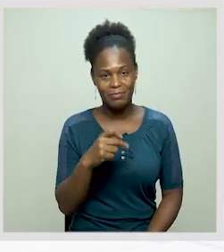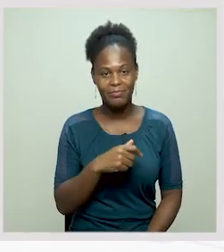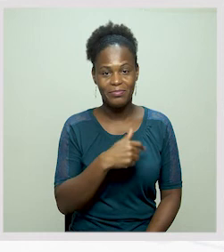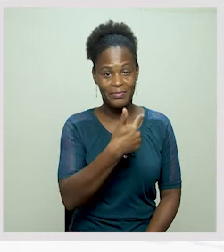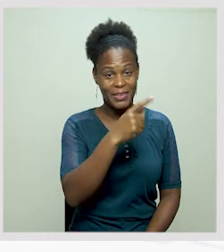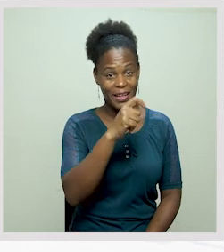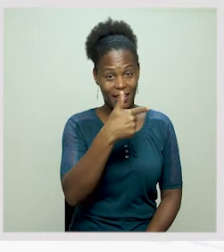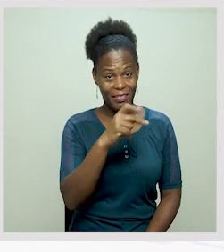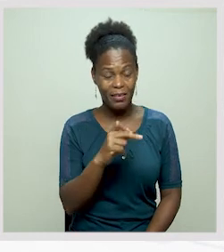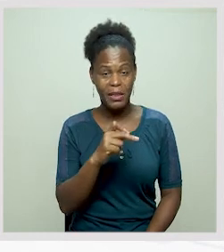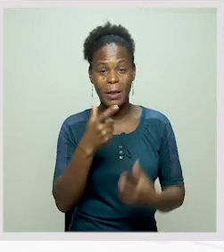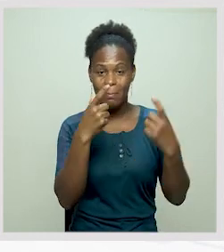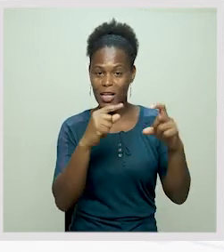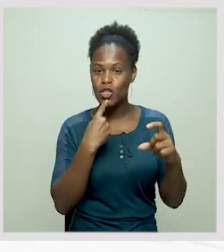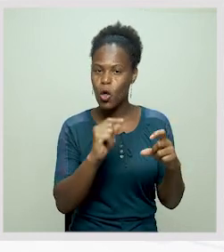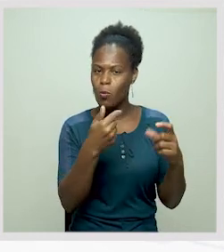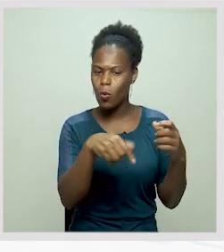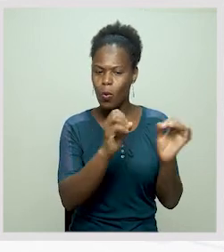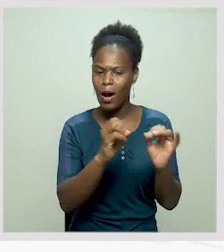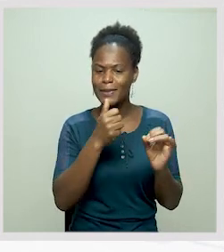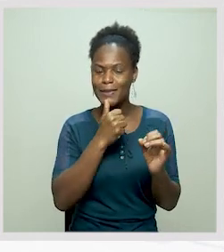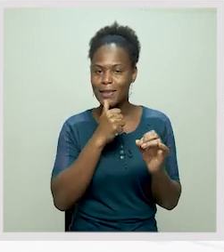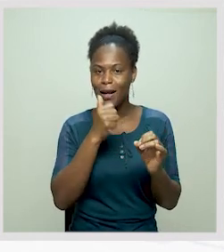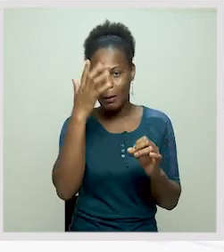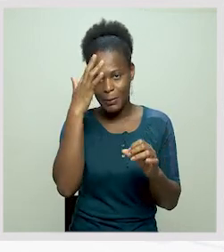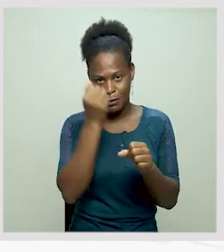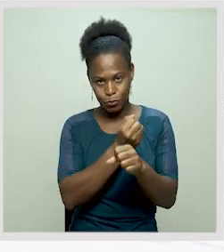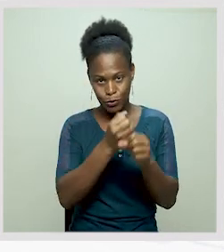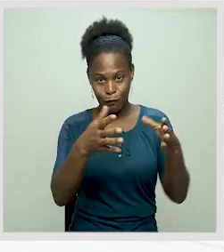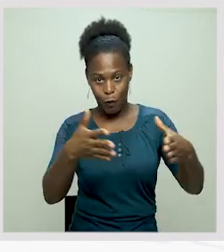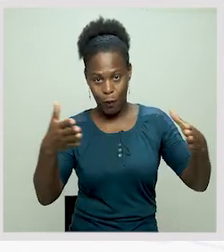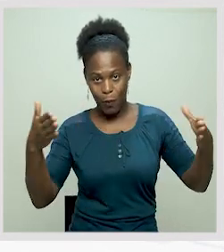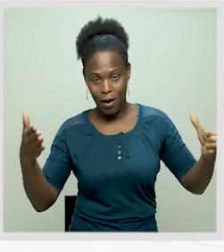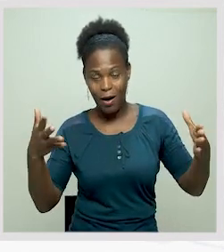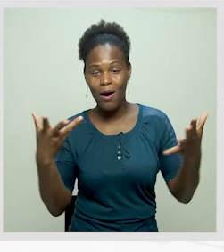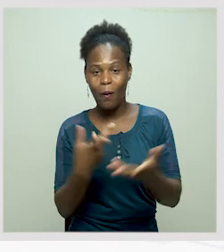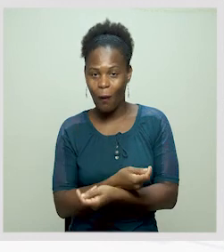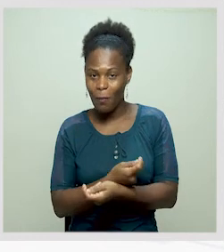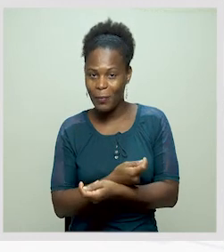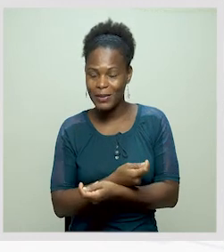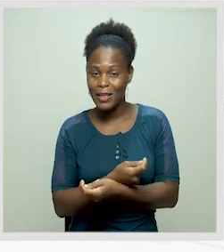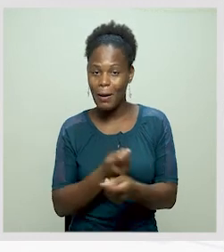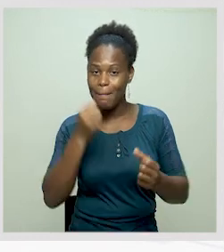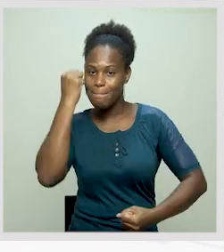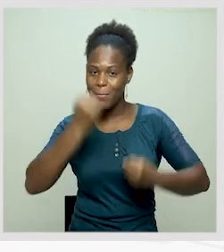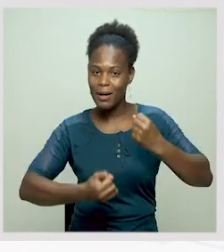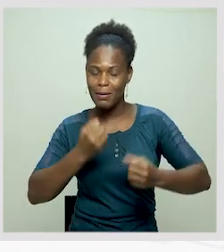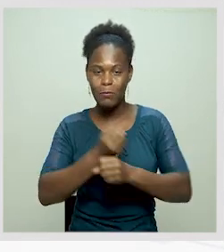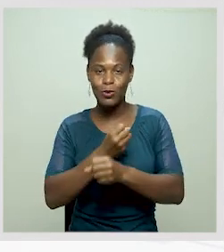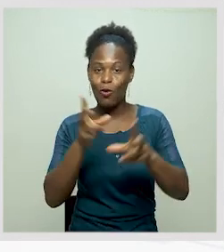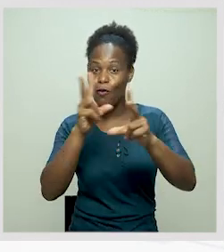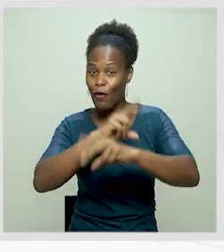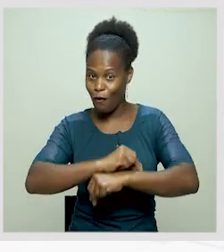uma empresa anônima que decidiu aumentar a capacidade produtiva comprando novas máquinas de